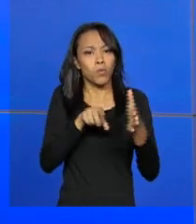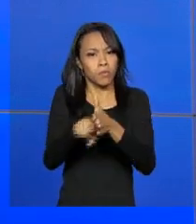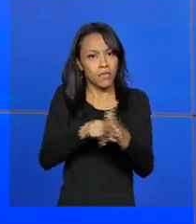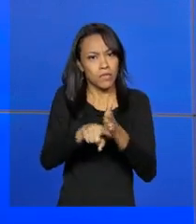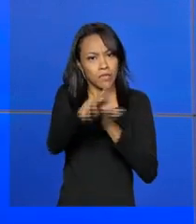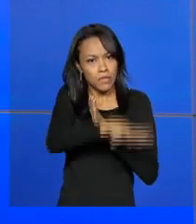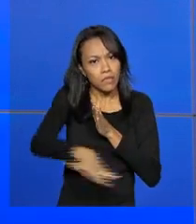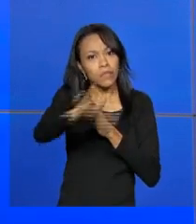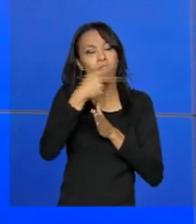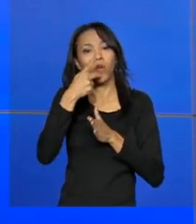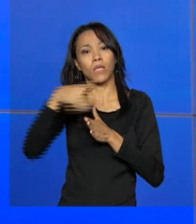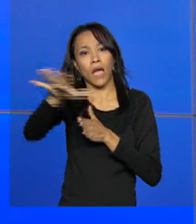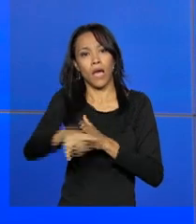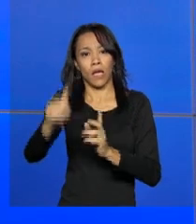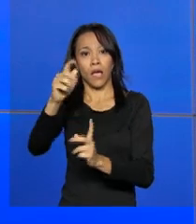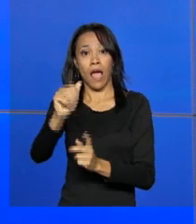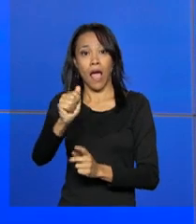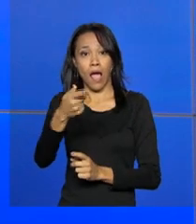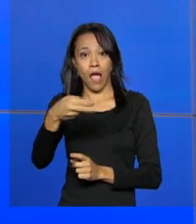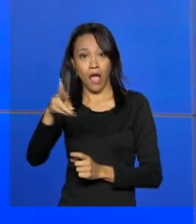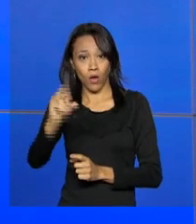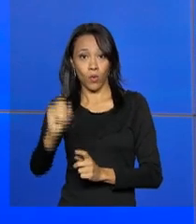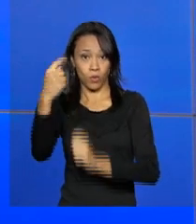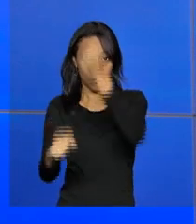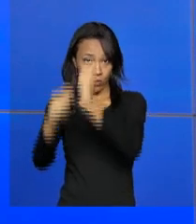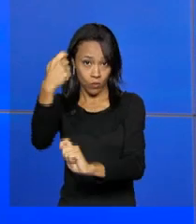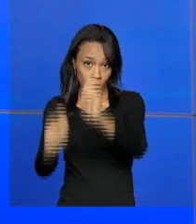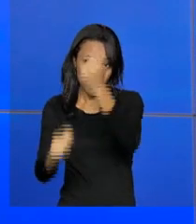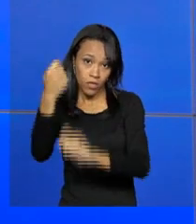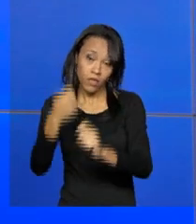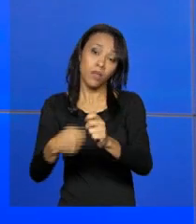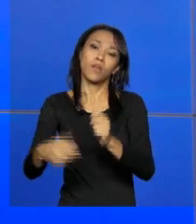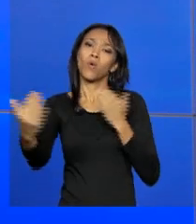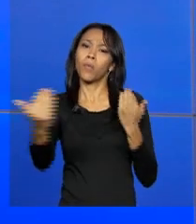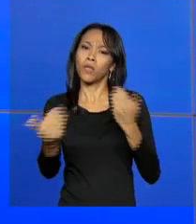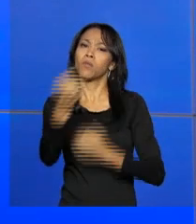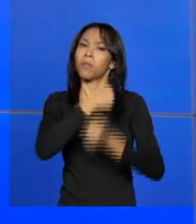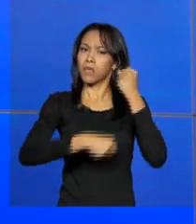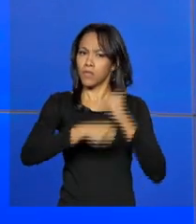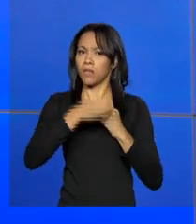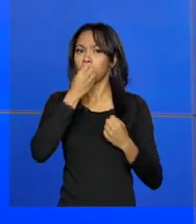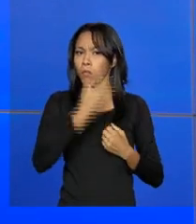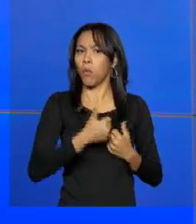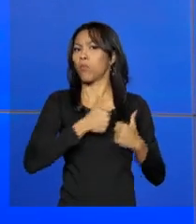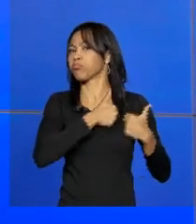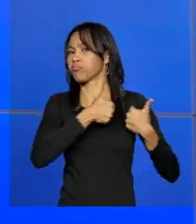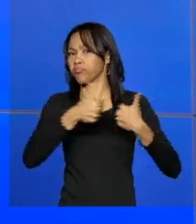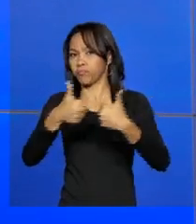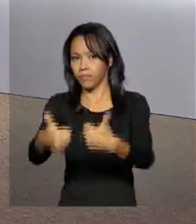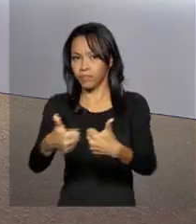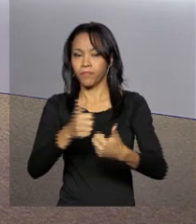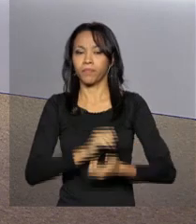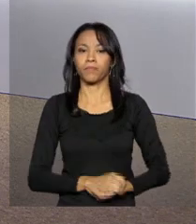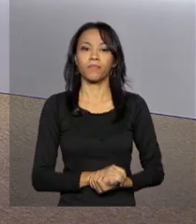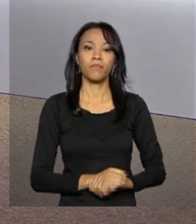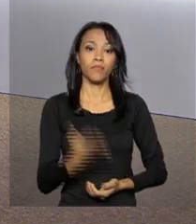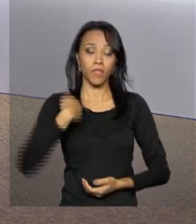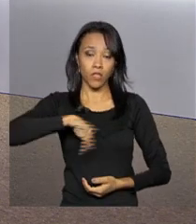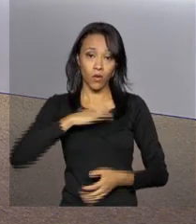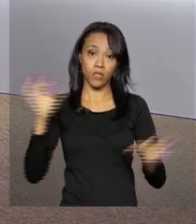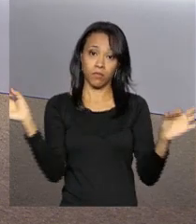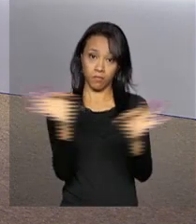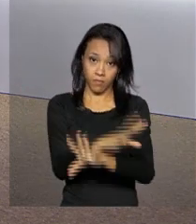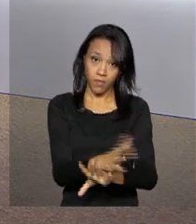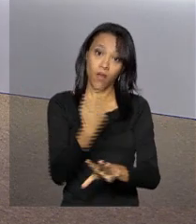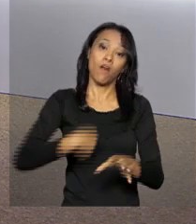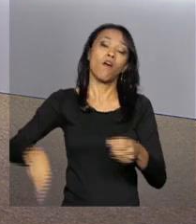área agroindustrial, o resultado final do setor agrícola no ano passado foi positivo em todos os segmentos. E nós ficamos